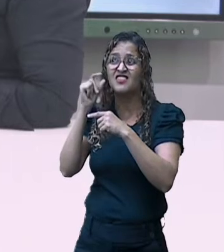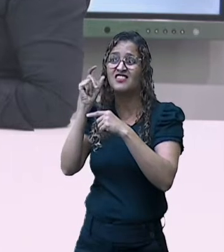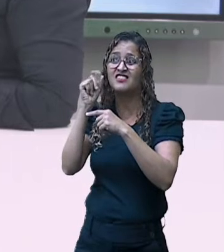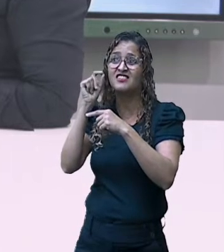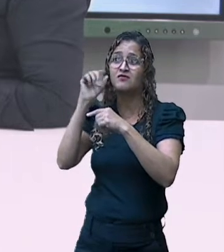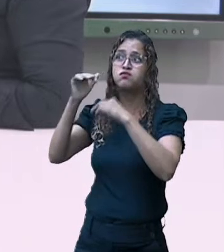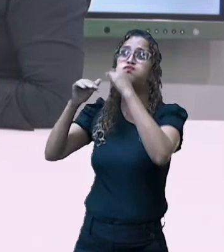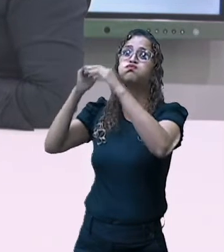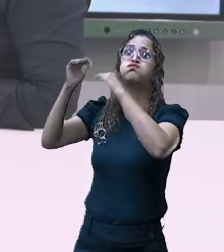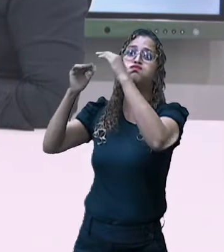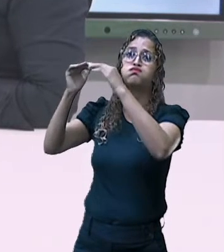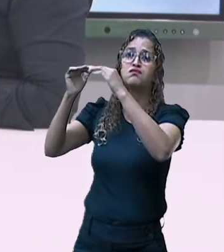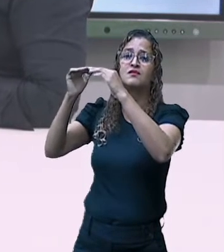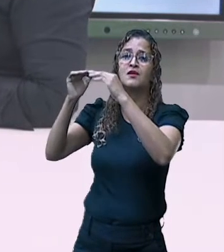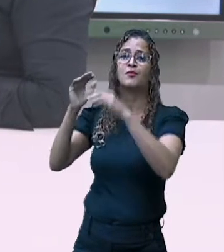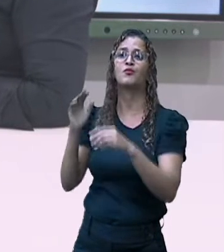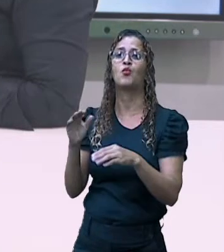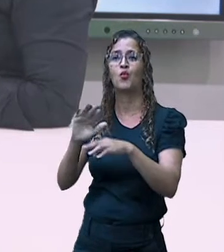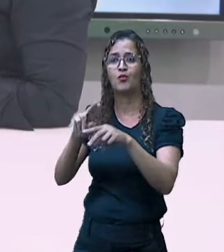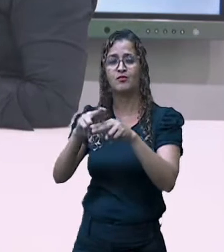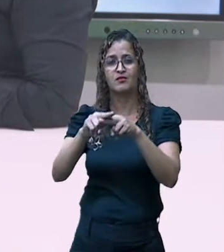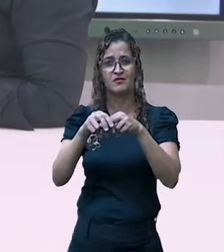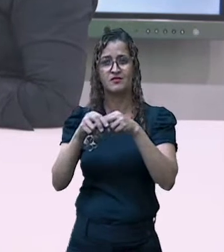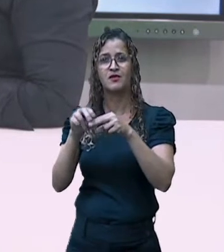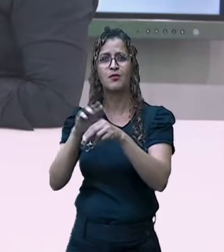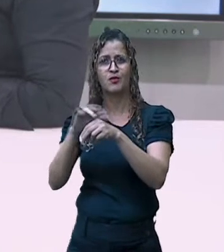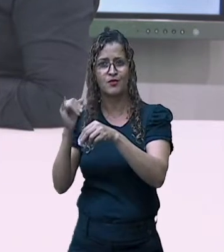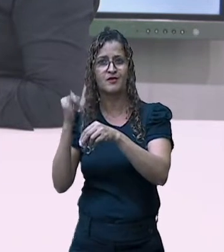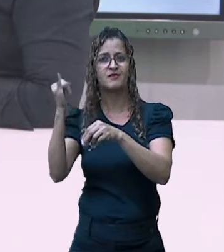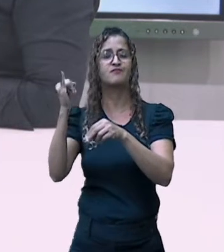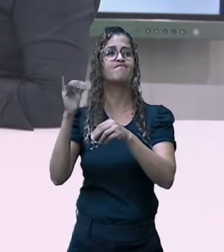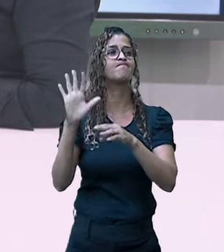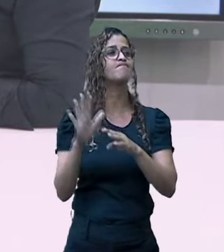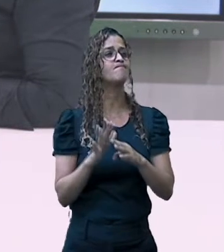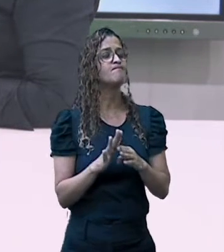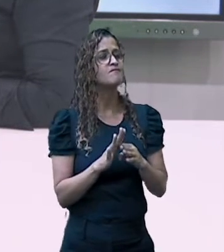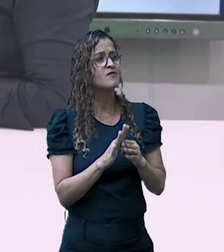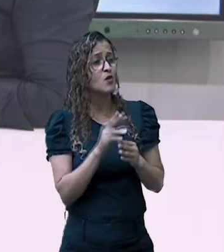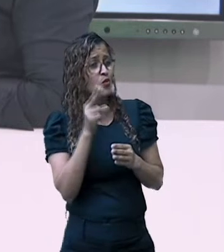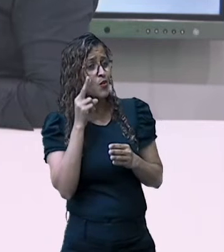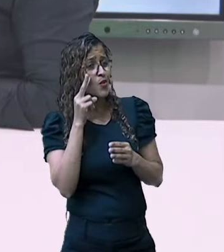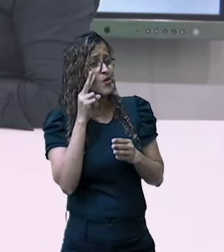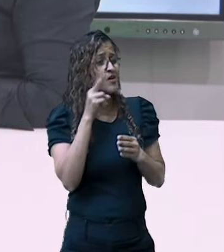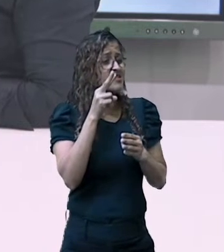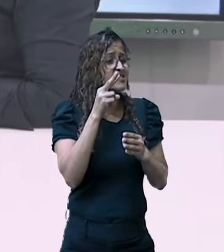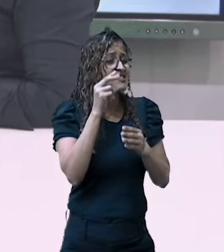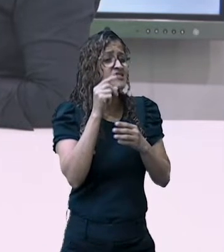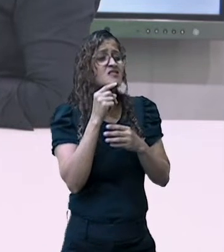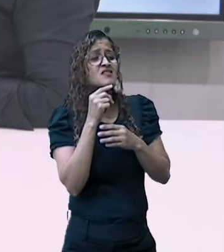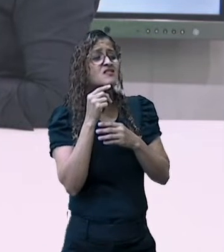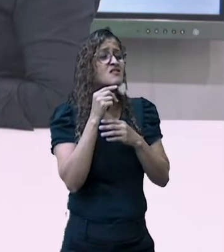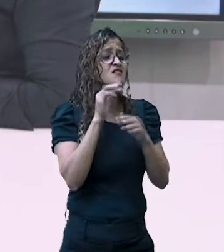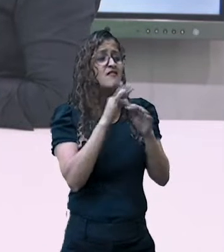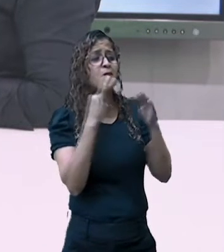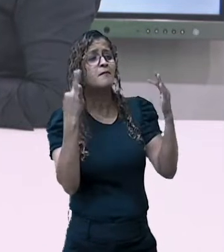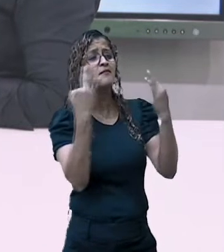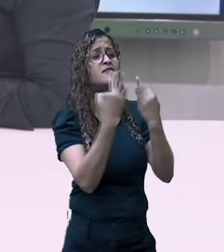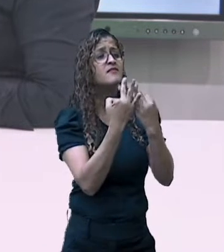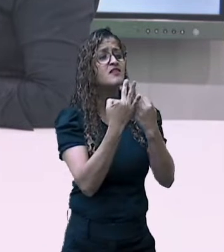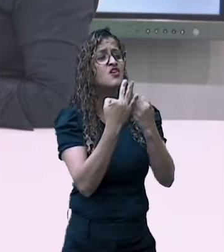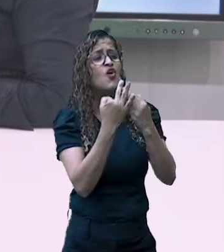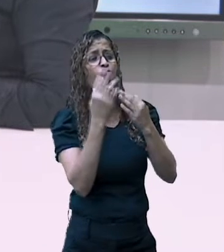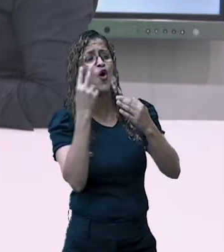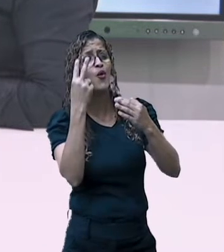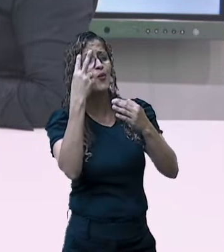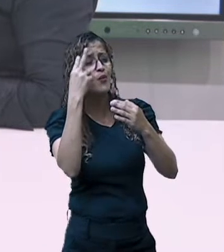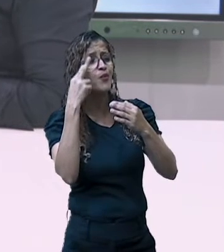importante esse acompanhamento, né? Porque às vezes eles ficam observando o dente e não vê de início o preto, né?